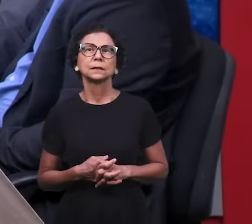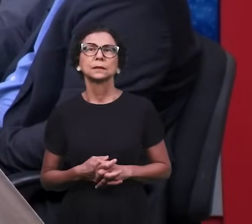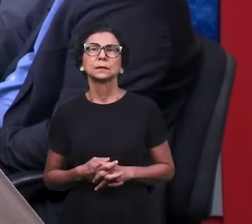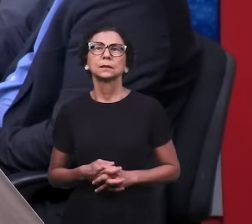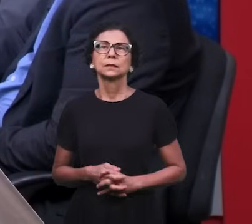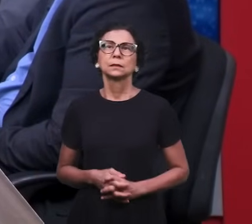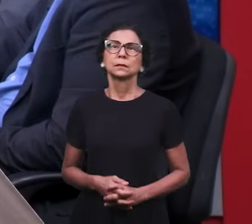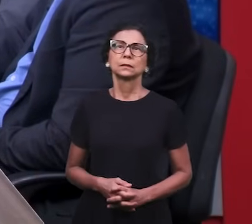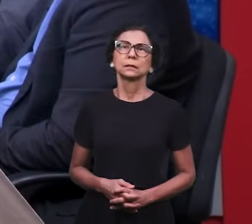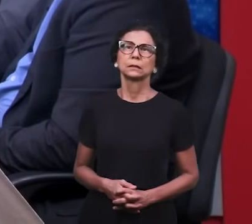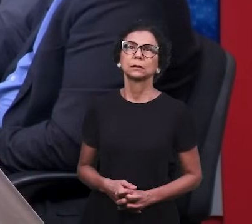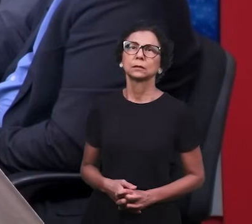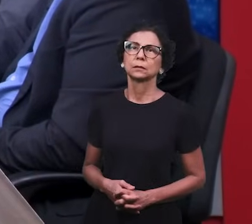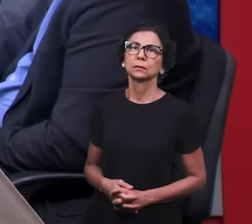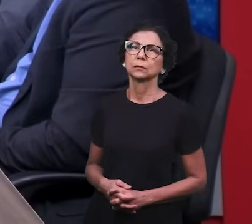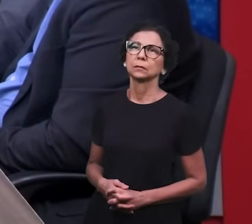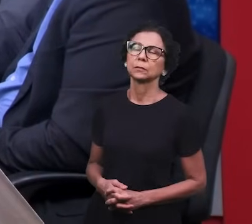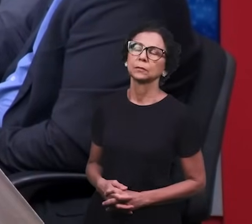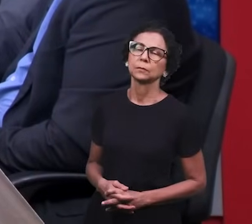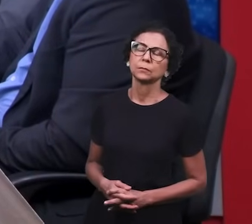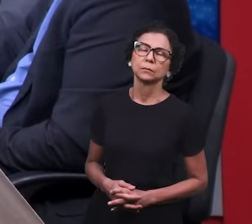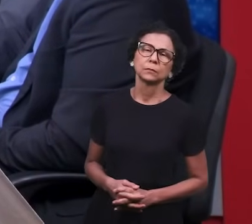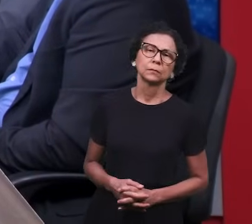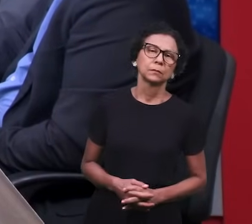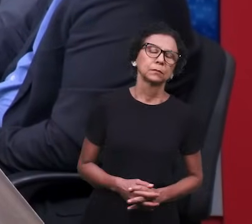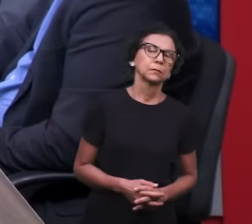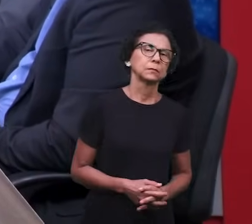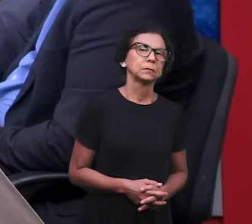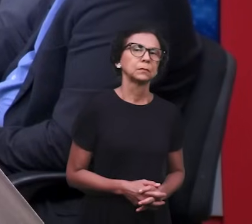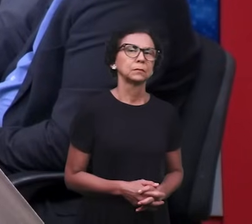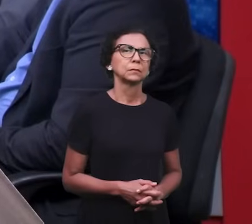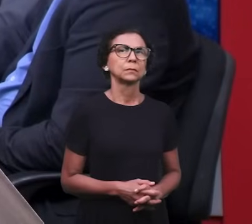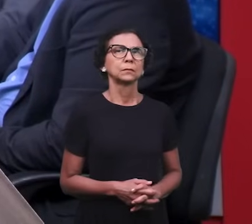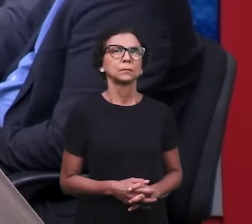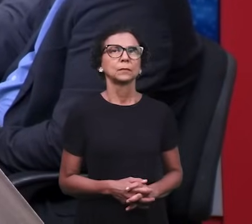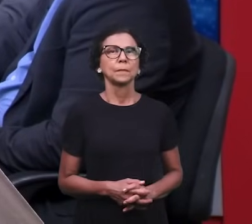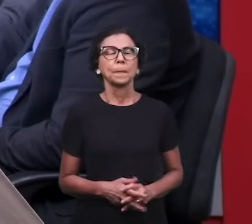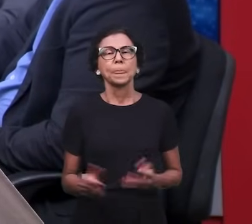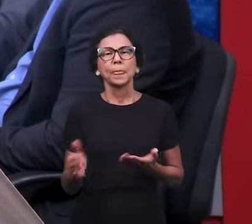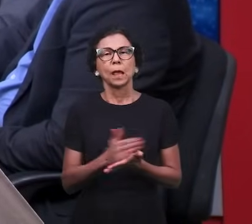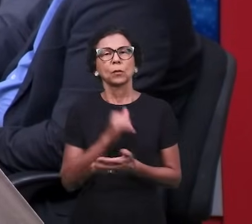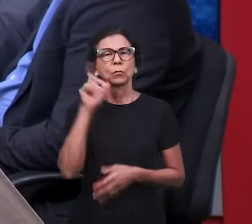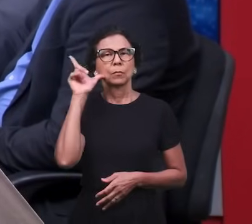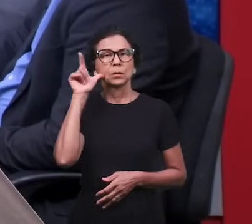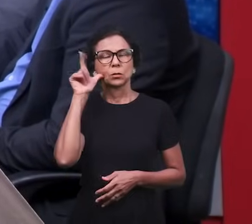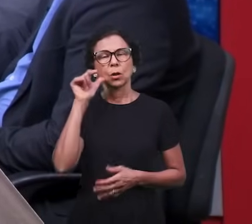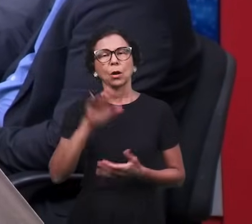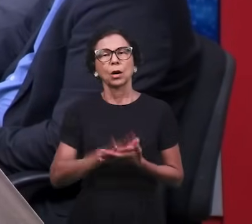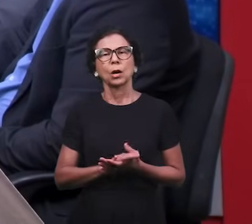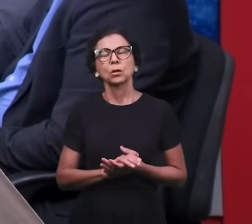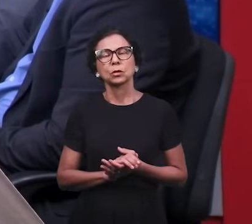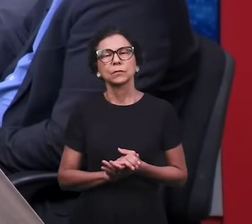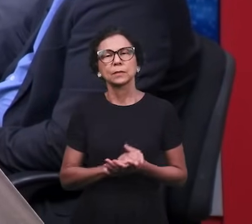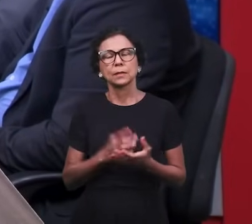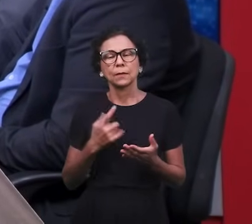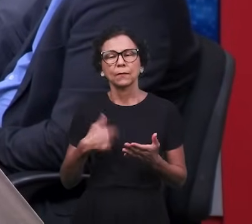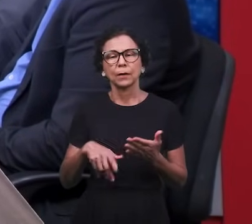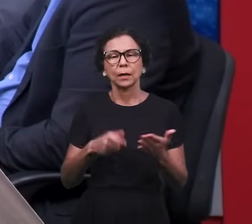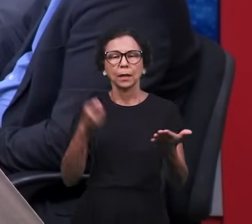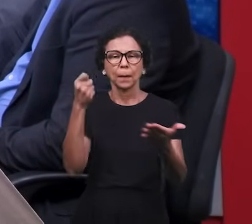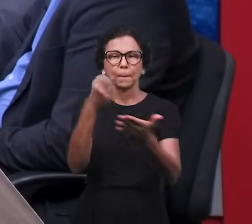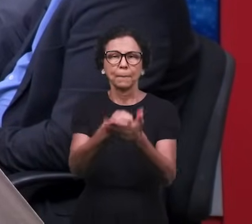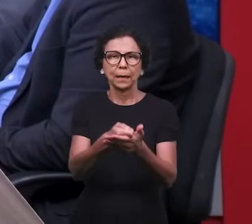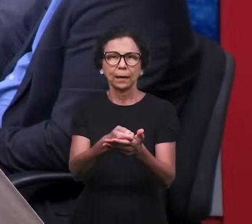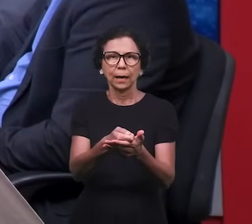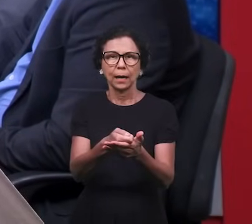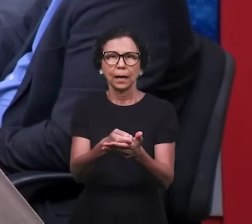empregos extintos. No supermercado, por exemplo, a gente tem os caixas humanos lá que cobram, mas já tem também os caixas. Já tem, bastante, né? Que você